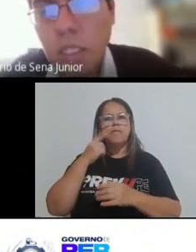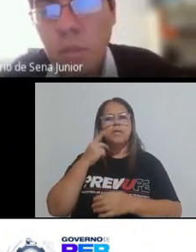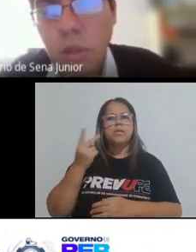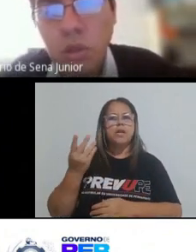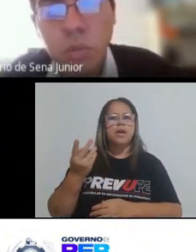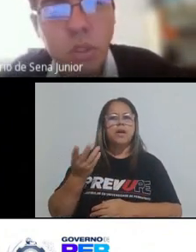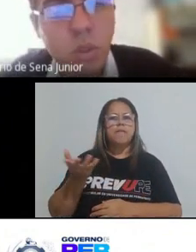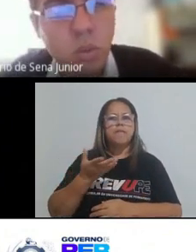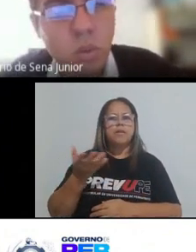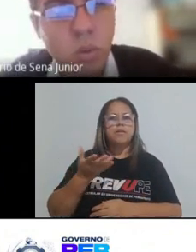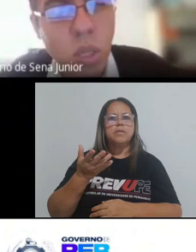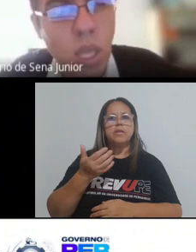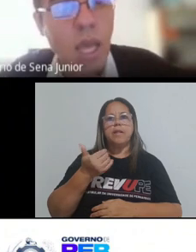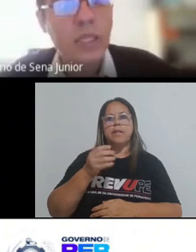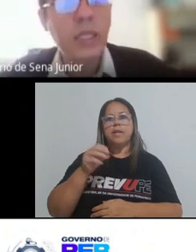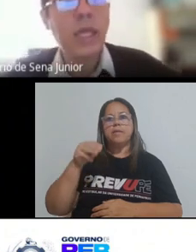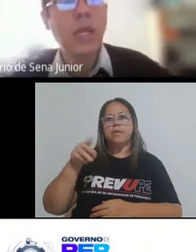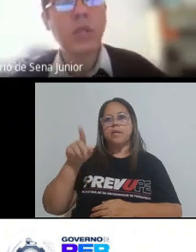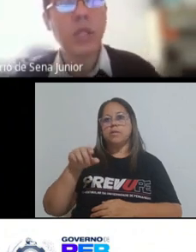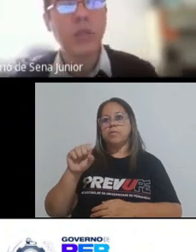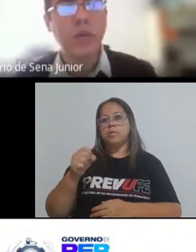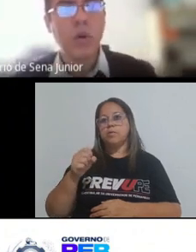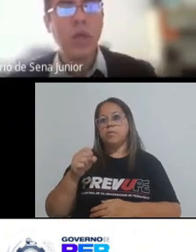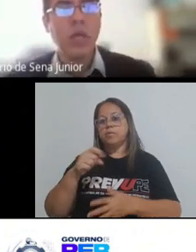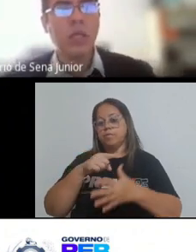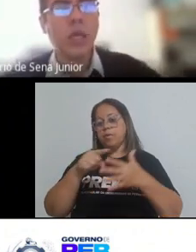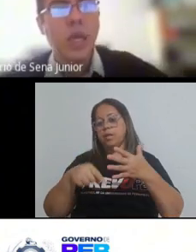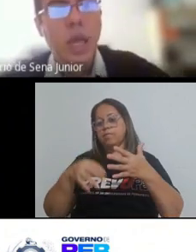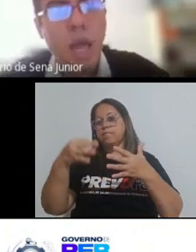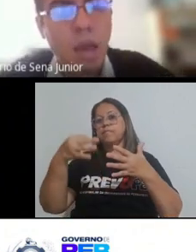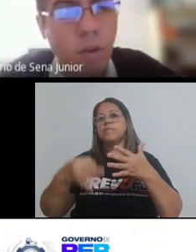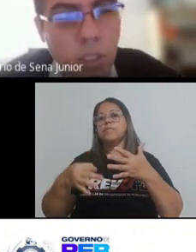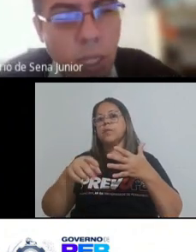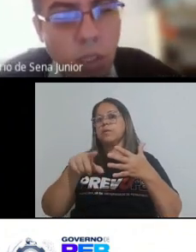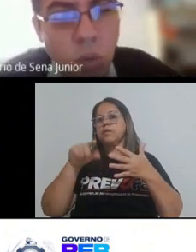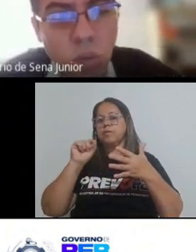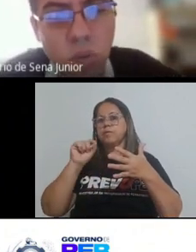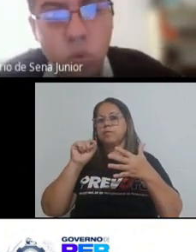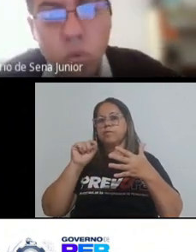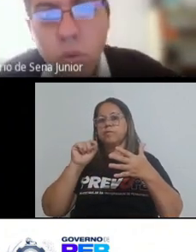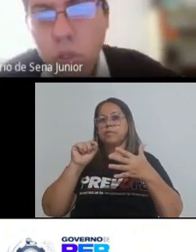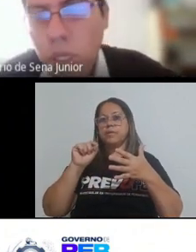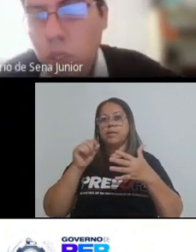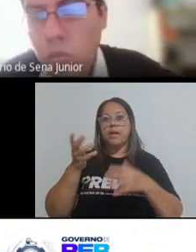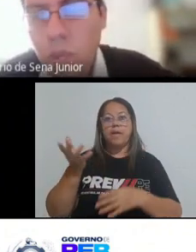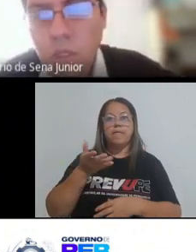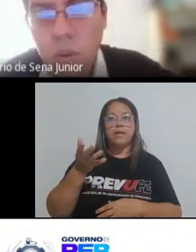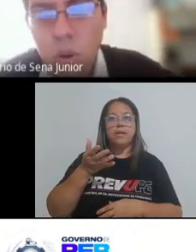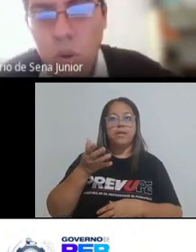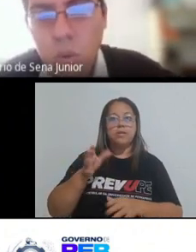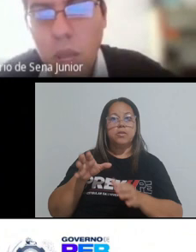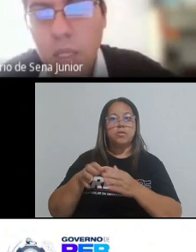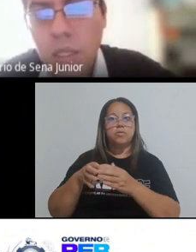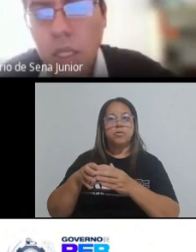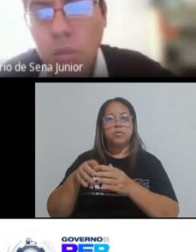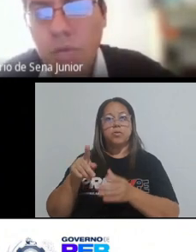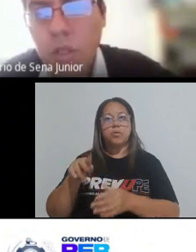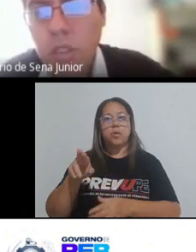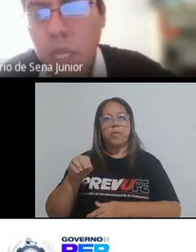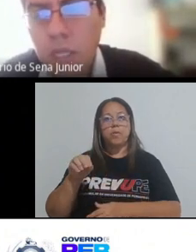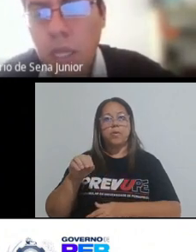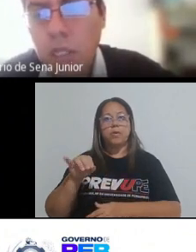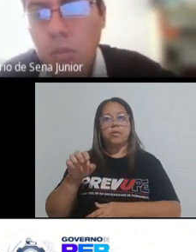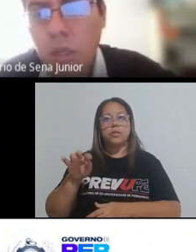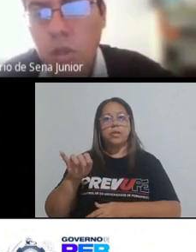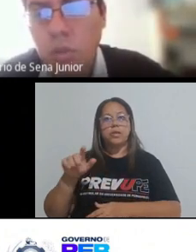a 10 metros por segundo. Assinale a alternativa correta. A velocidade do conjunto projeto mais bloco atinge uma